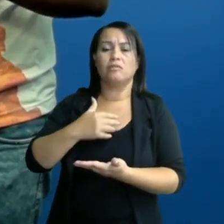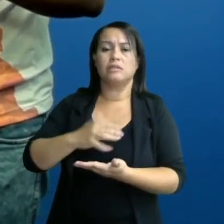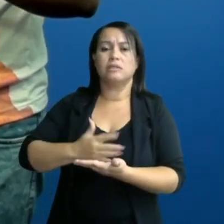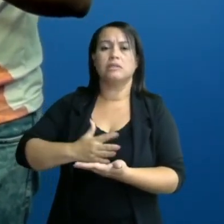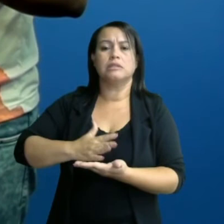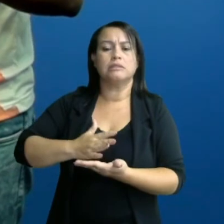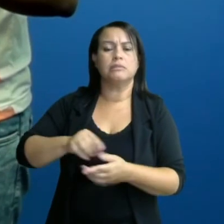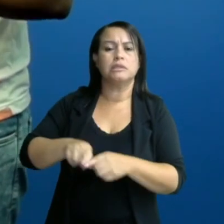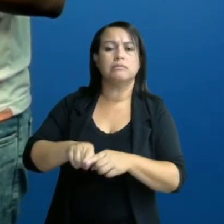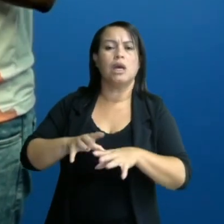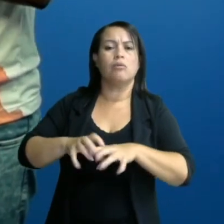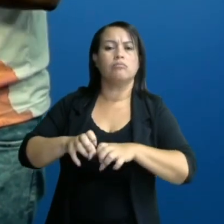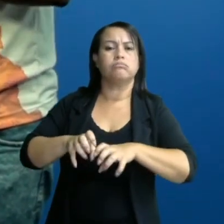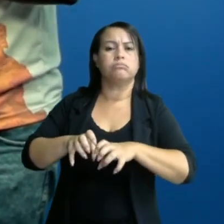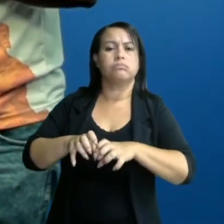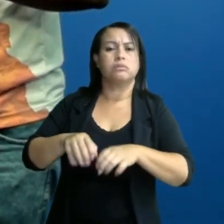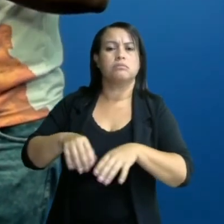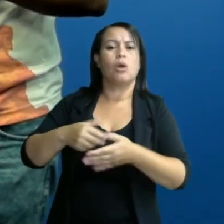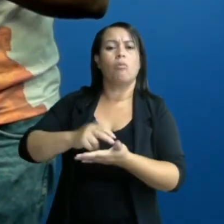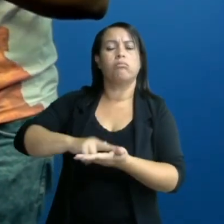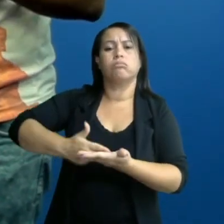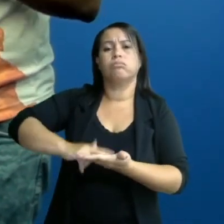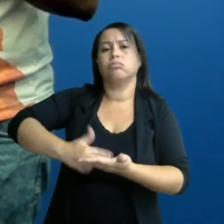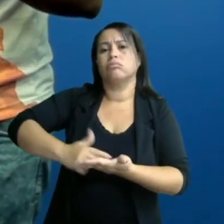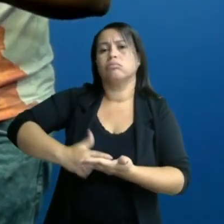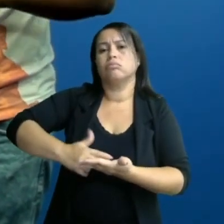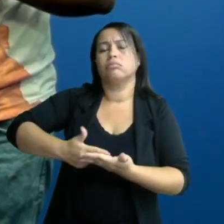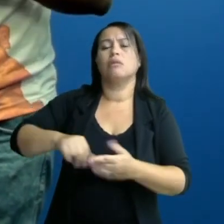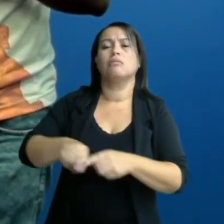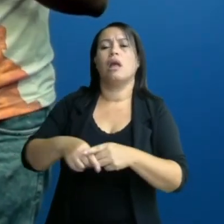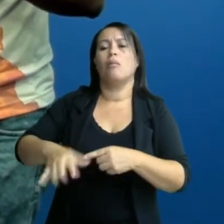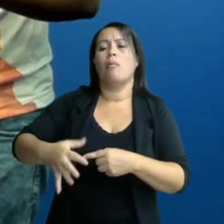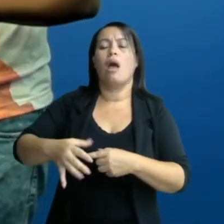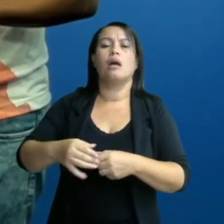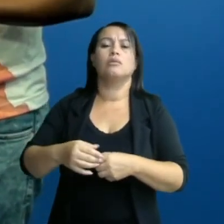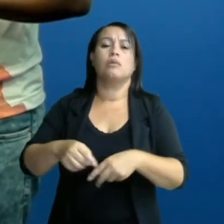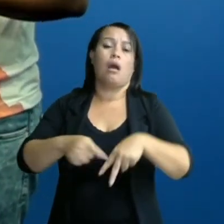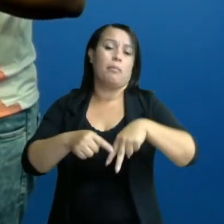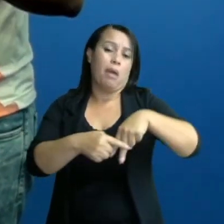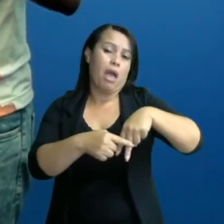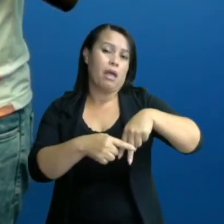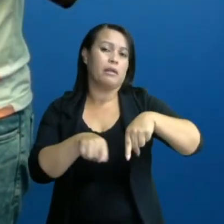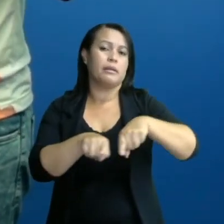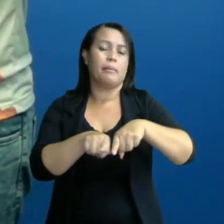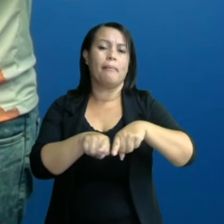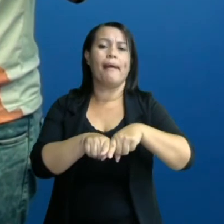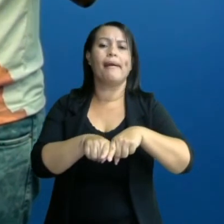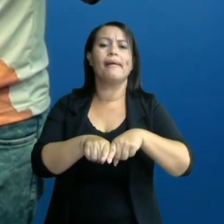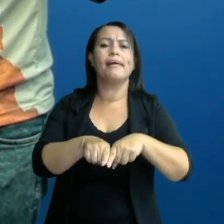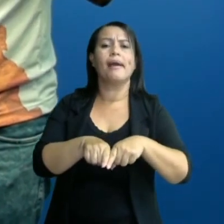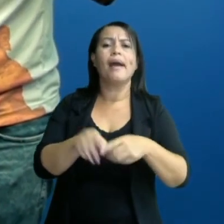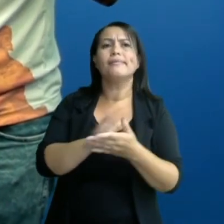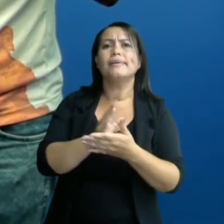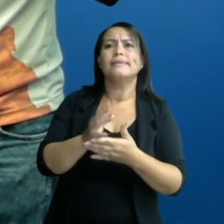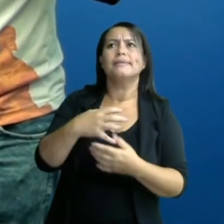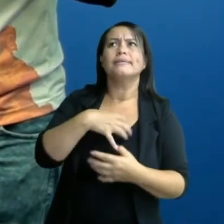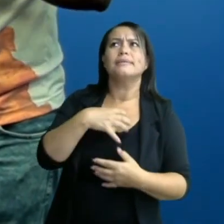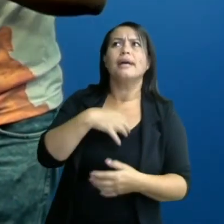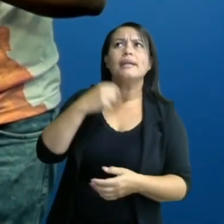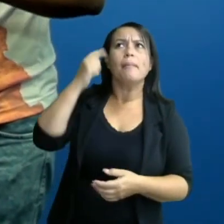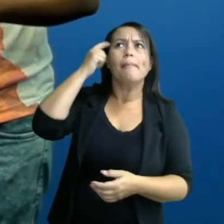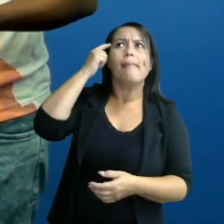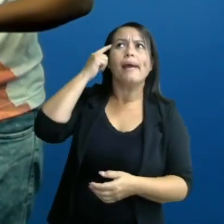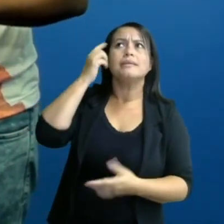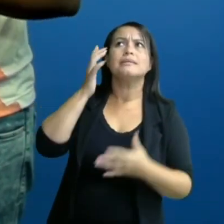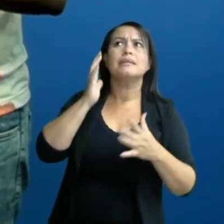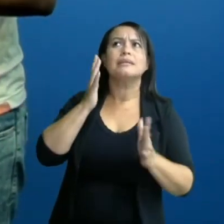involuntários de músculos voluntários, como por exemplo braços, pernas. Ela tem consciência do que está acontecendo, mas